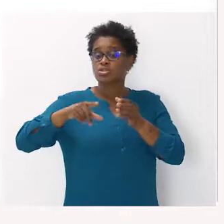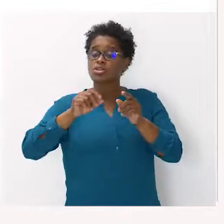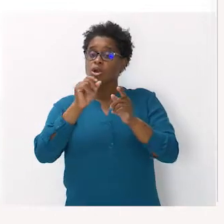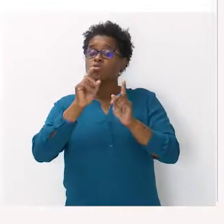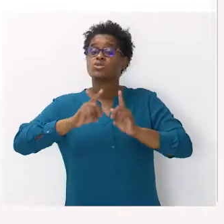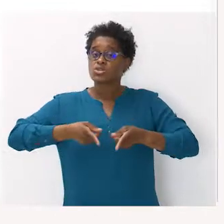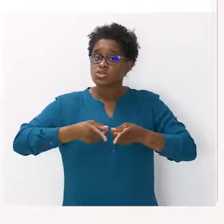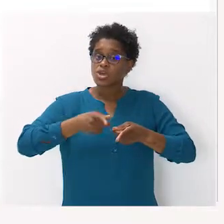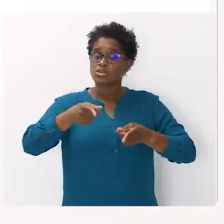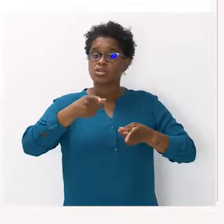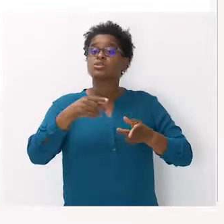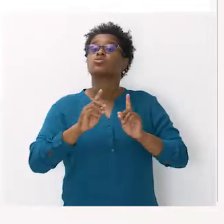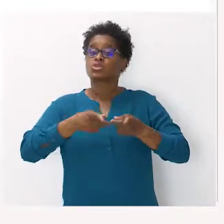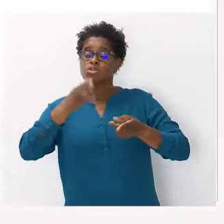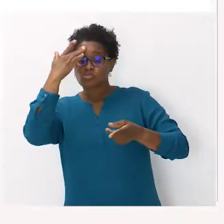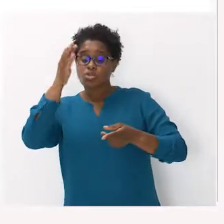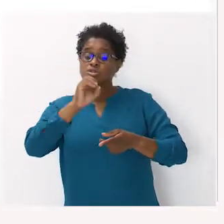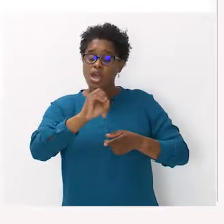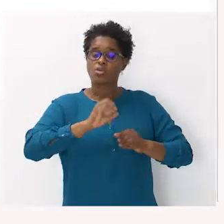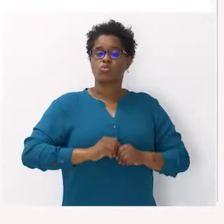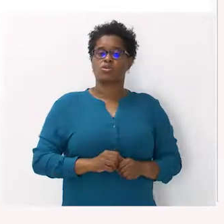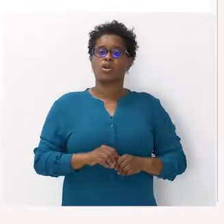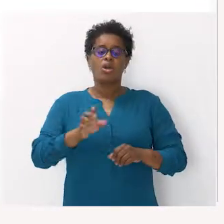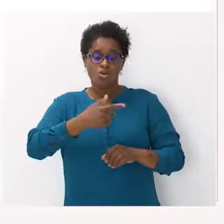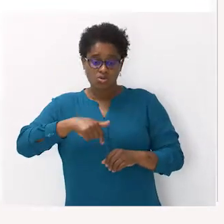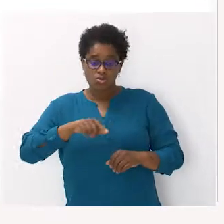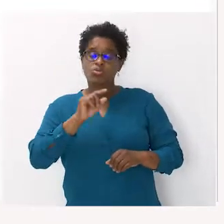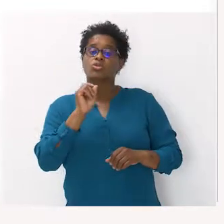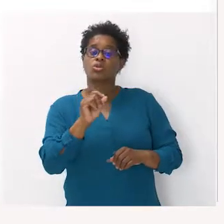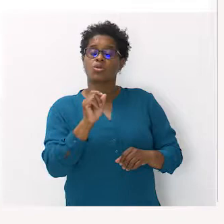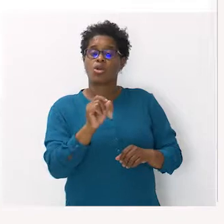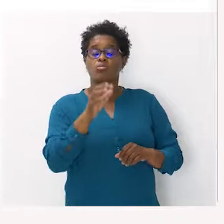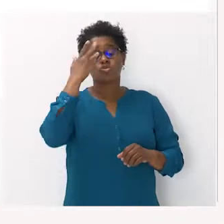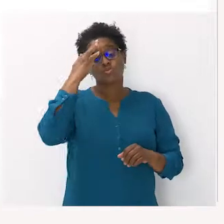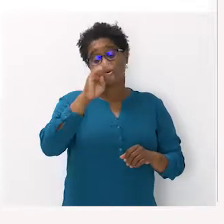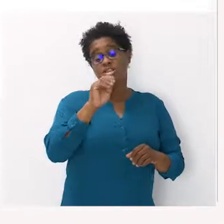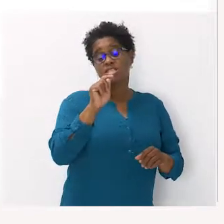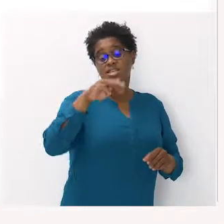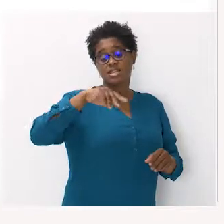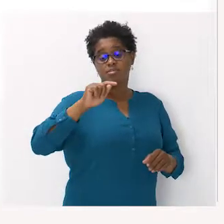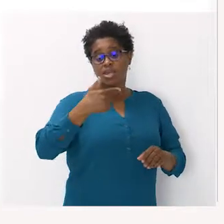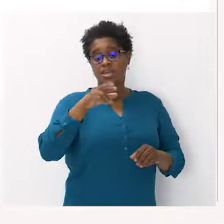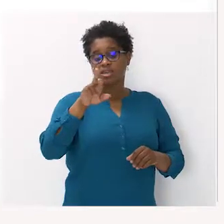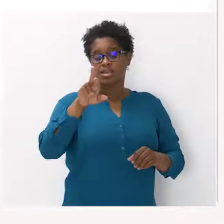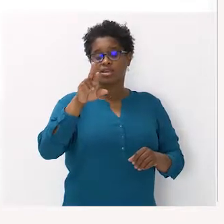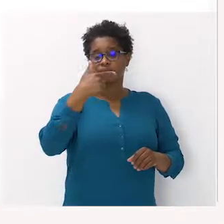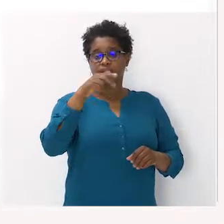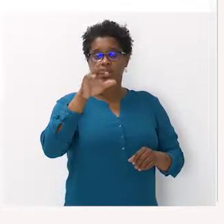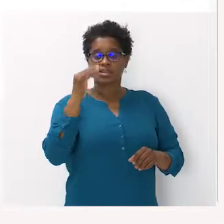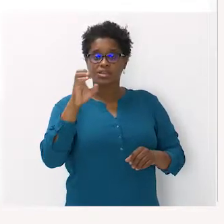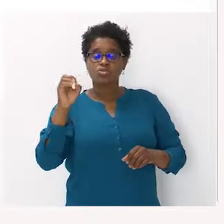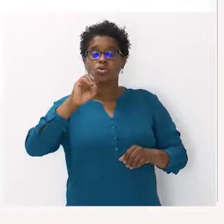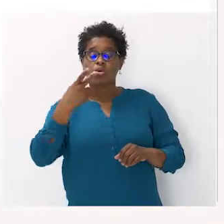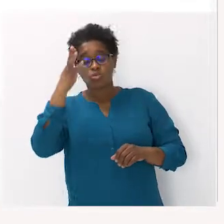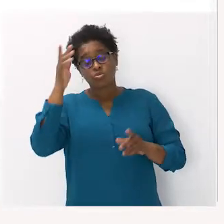nós consideramos a origem o número zero, os chamamos de números simétricos ou números opostos. Assim,